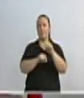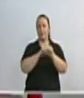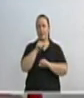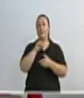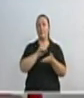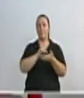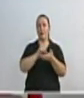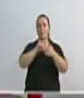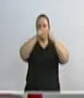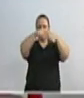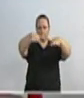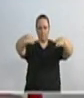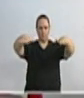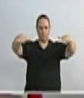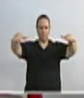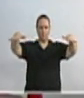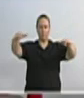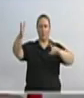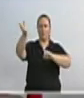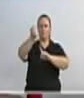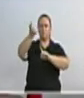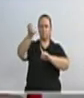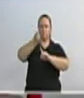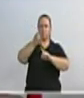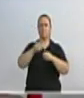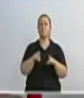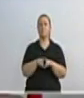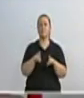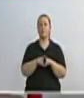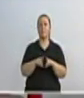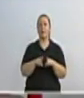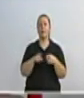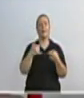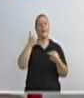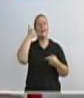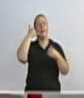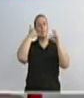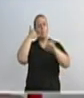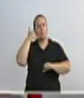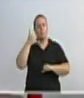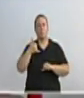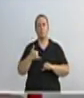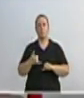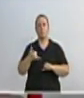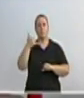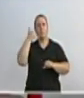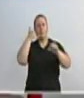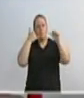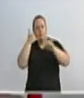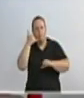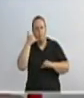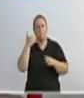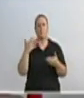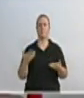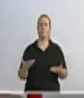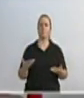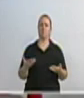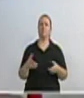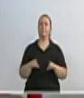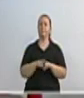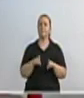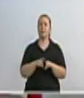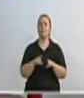cobertura, a queda dos serviços, o mau atendimento nos call centers e